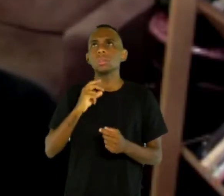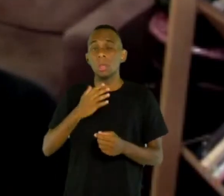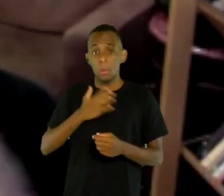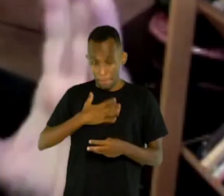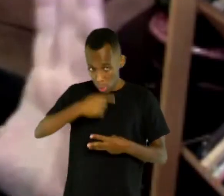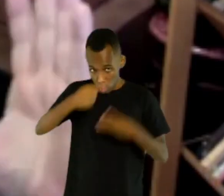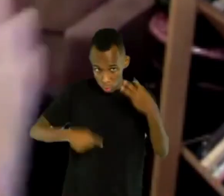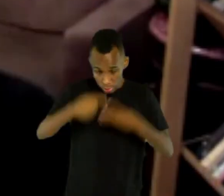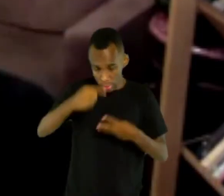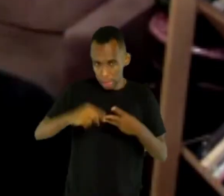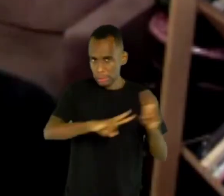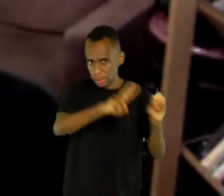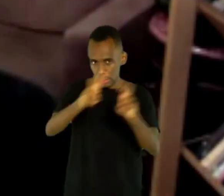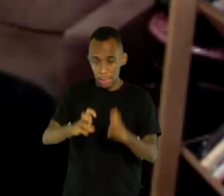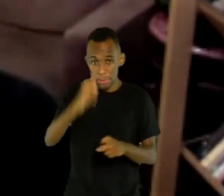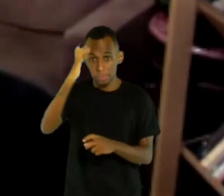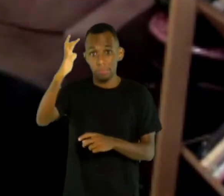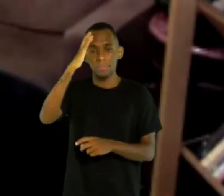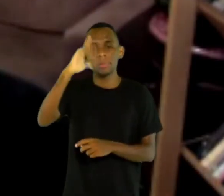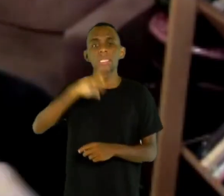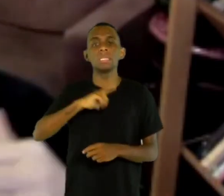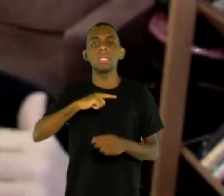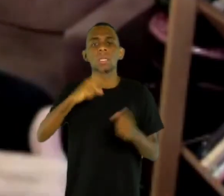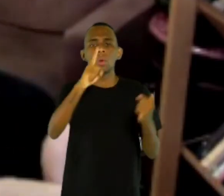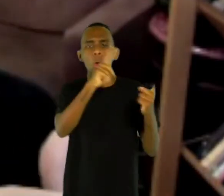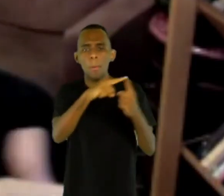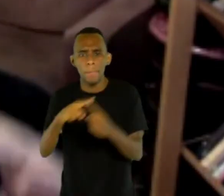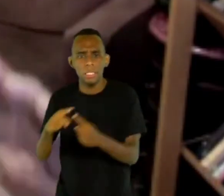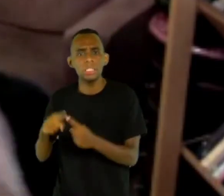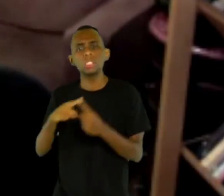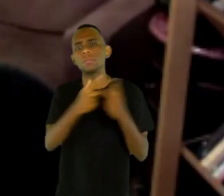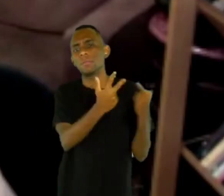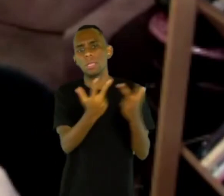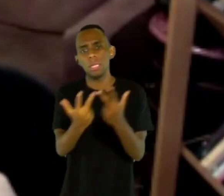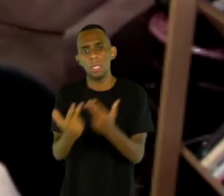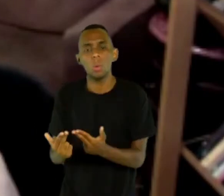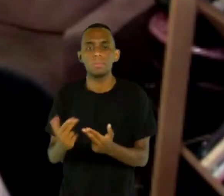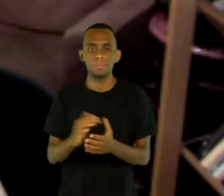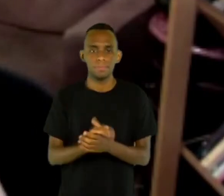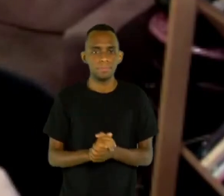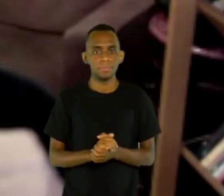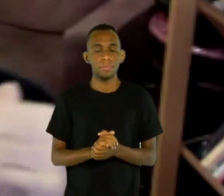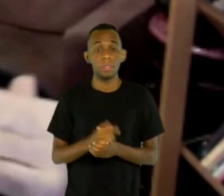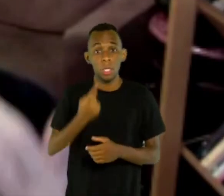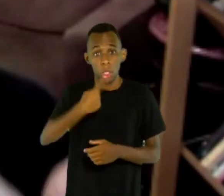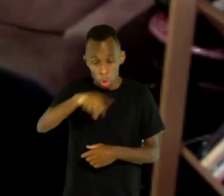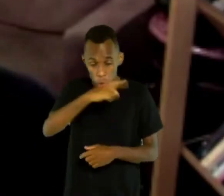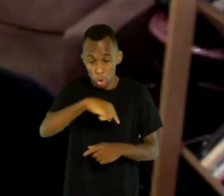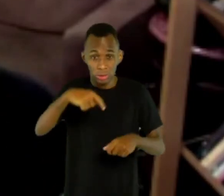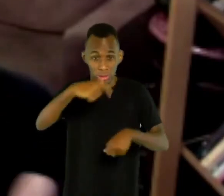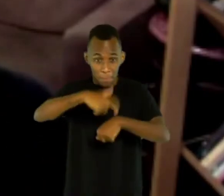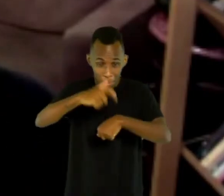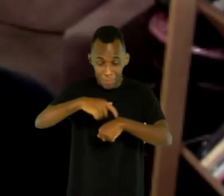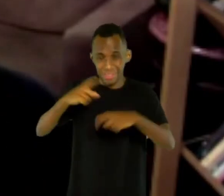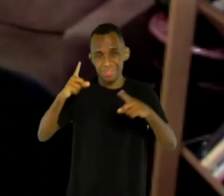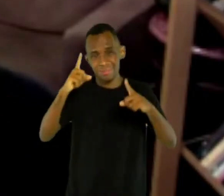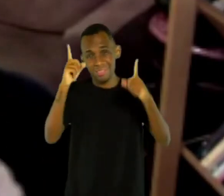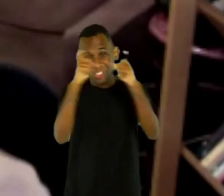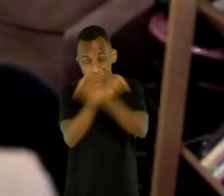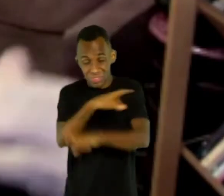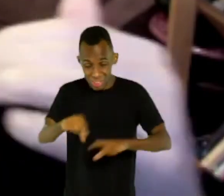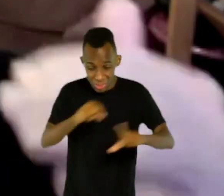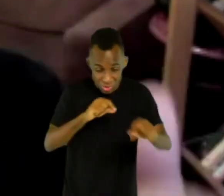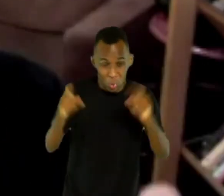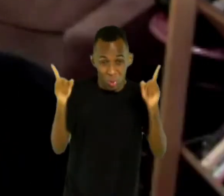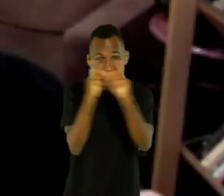de ficção têm uma coisa em comum, que é tratar dessa ideia da travessia. Nós estamos num momento de escolhas muito críticas, que